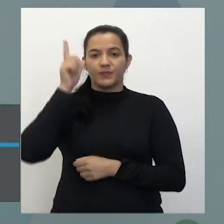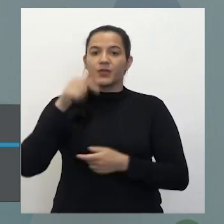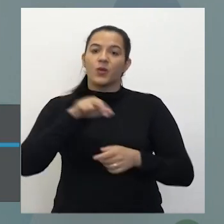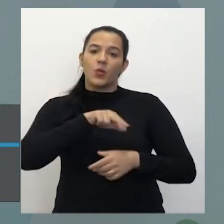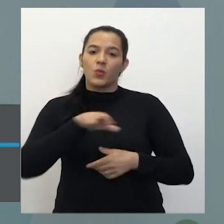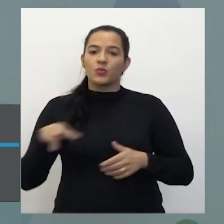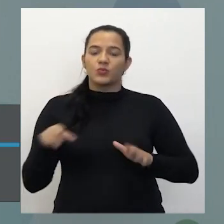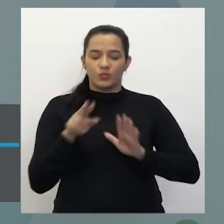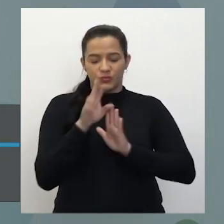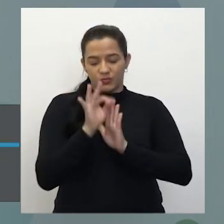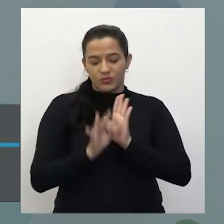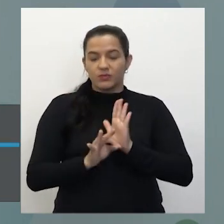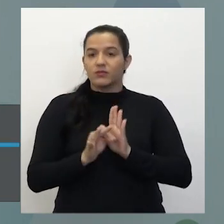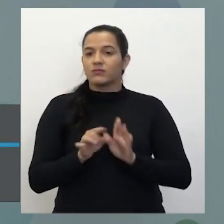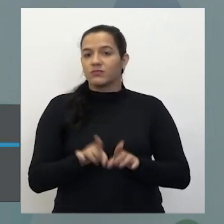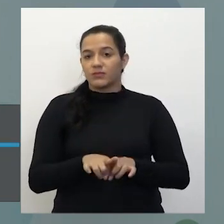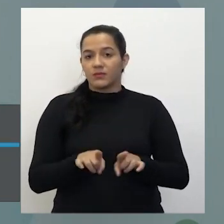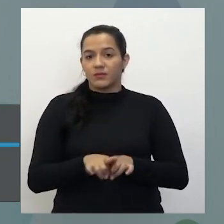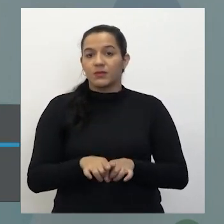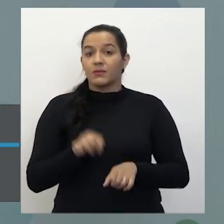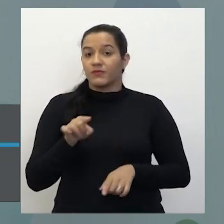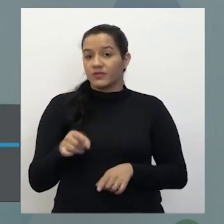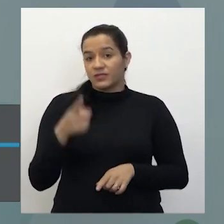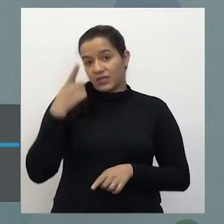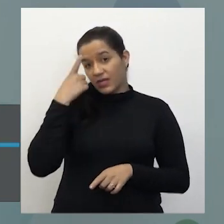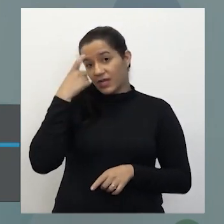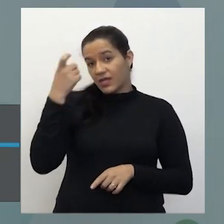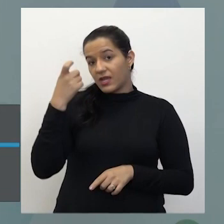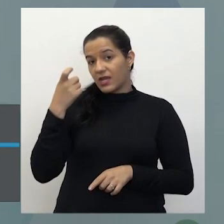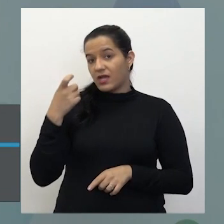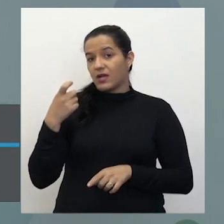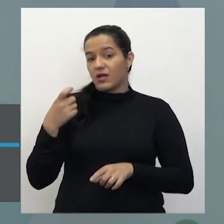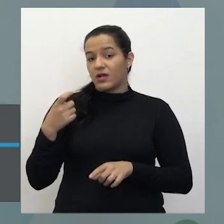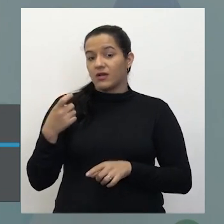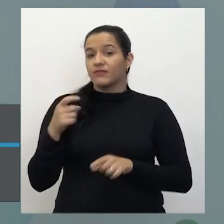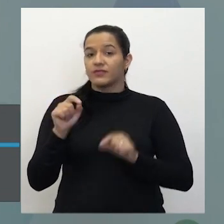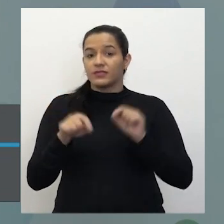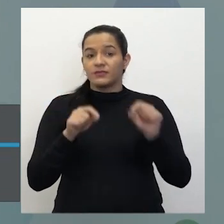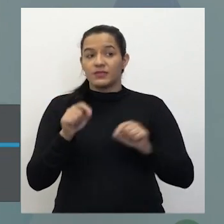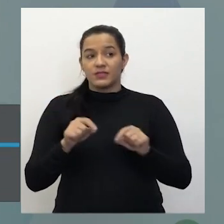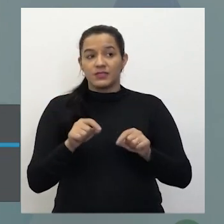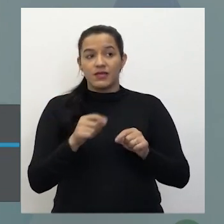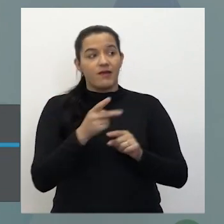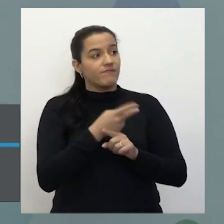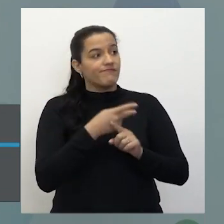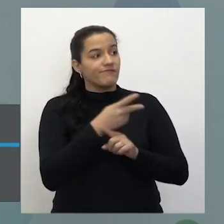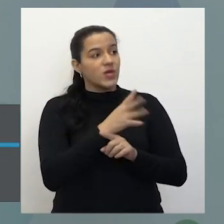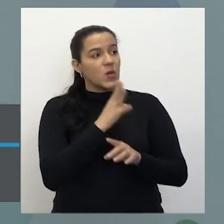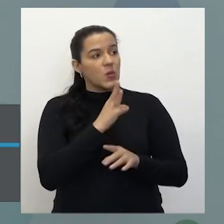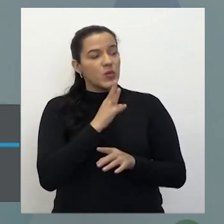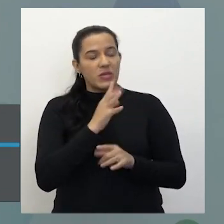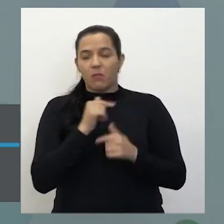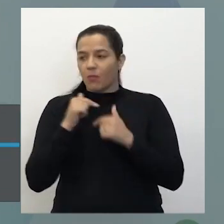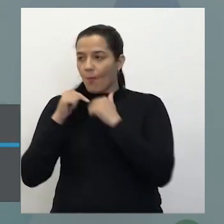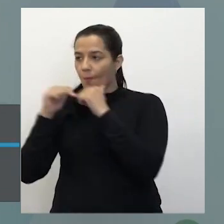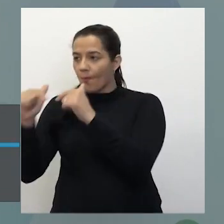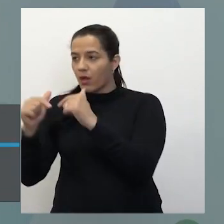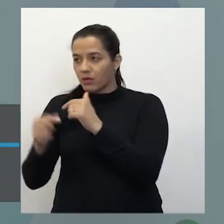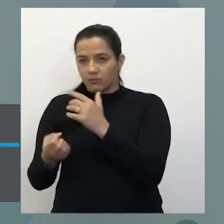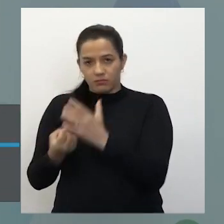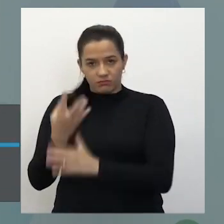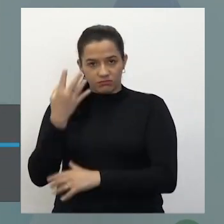textos, né? Porque para você criar um slam, você precisa ter conteúdo, você precisa buscar em alguns lugares. Não vai sair do vazio, né? Então aí a pessoa tem